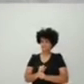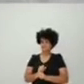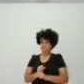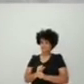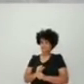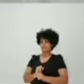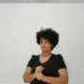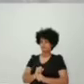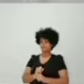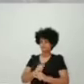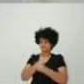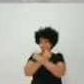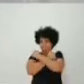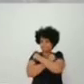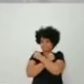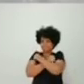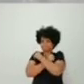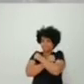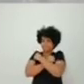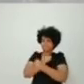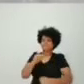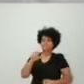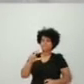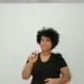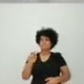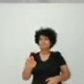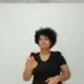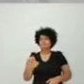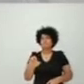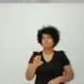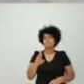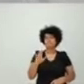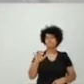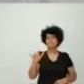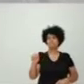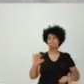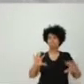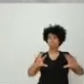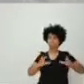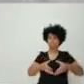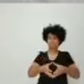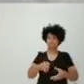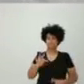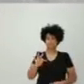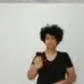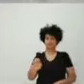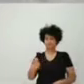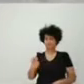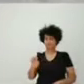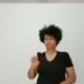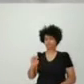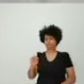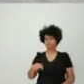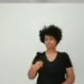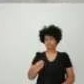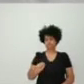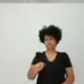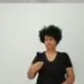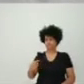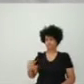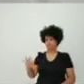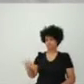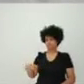abraço Castro Laércio e toda a equipe da tecn senhor presidente é isso por